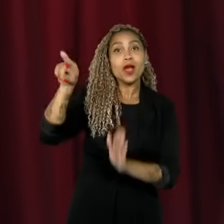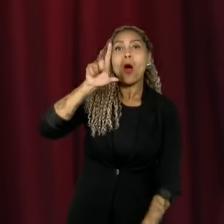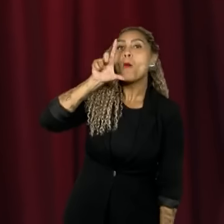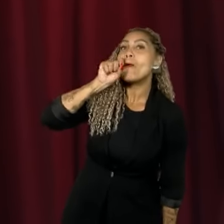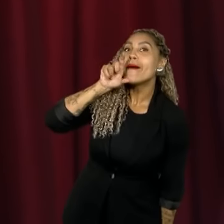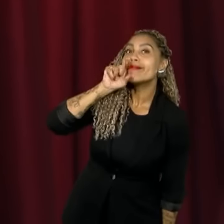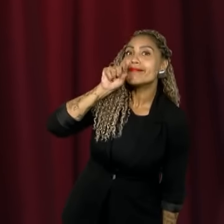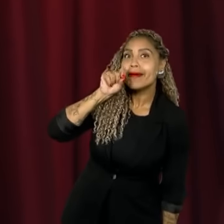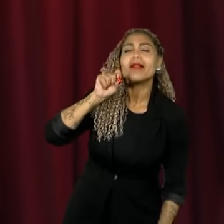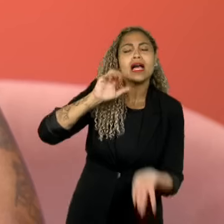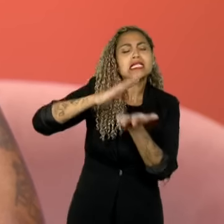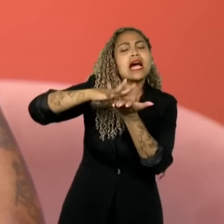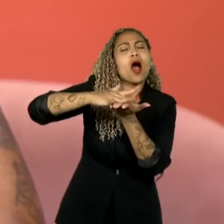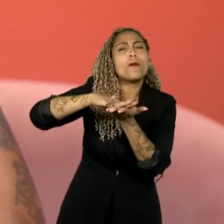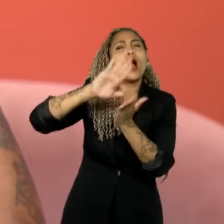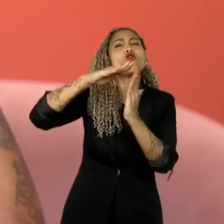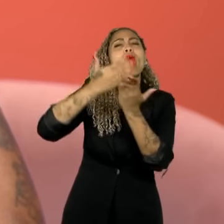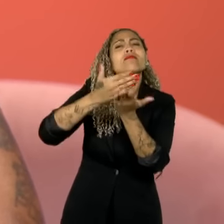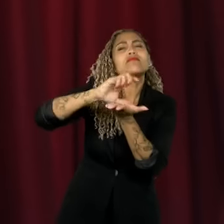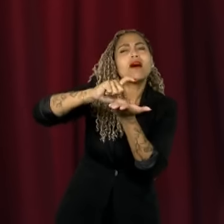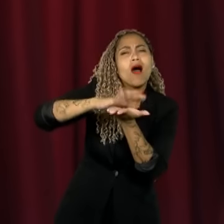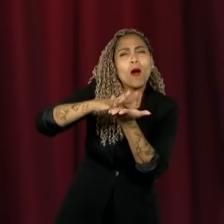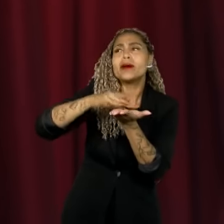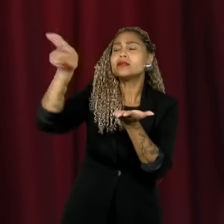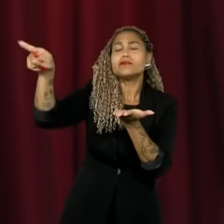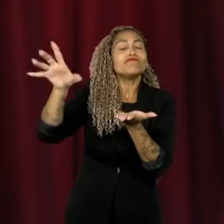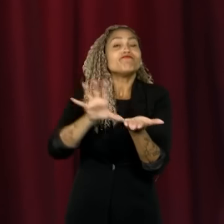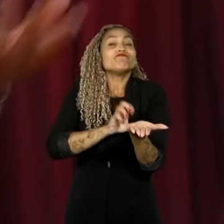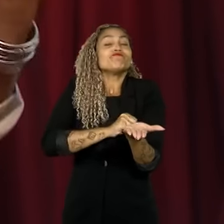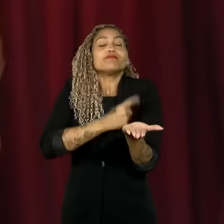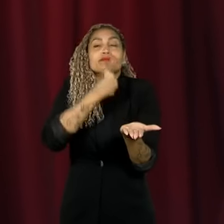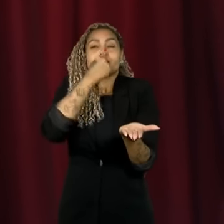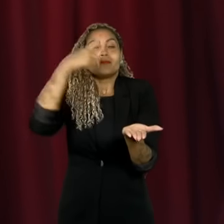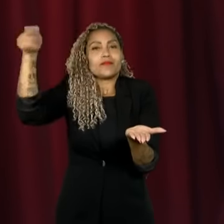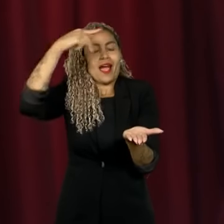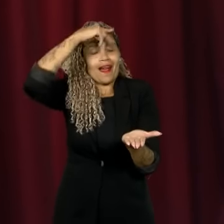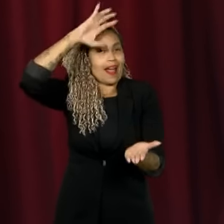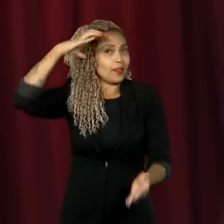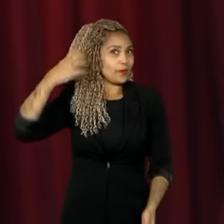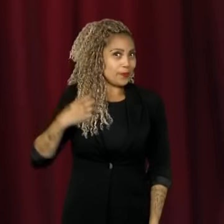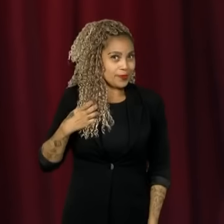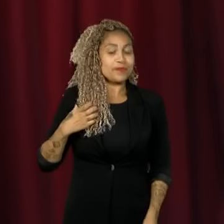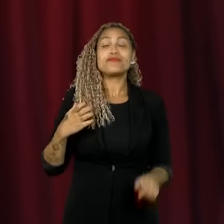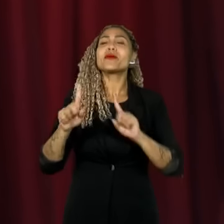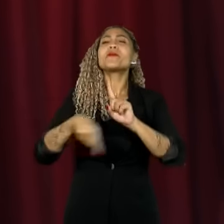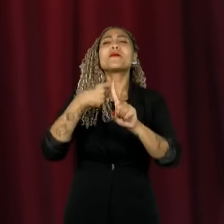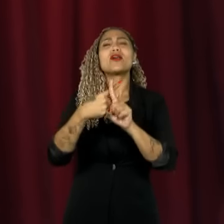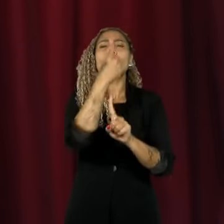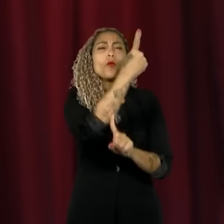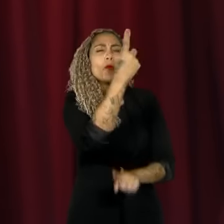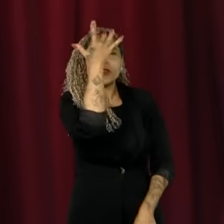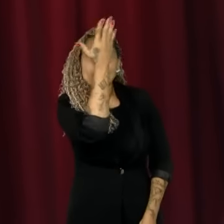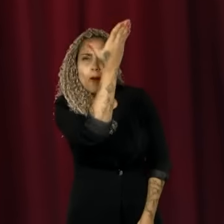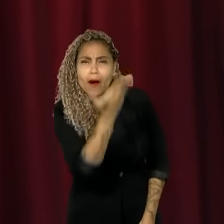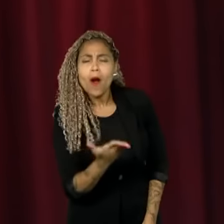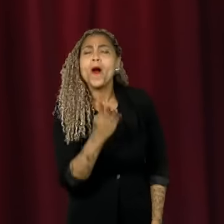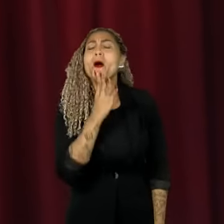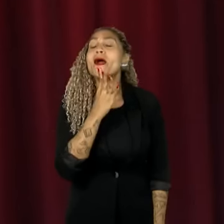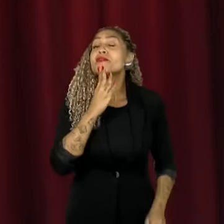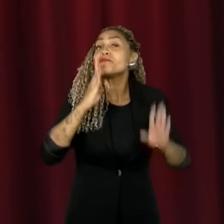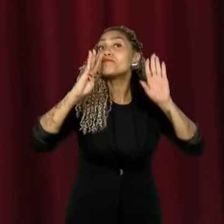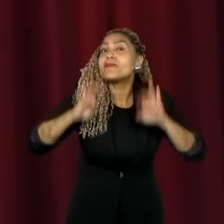que conquistou de coração a Clara Nunes, mas conquistou totalmente. A nossa bancada recebe também uma pessoa que conhece bem essa